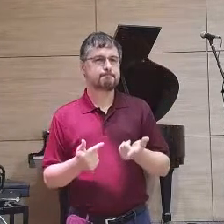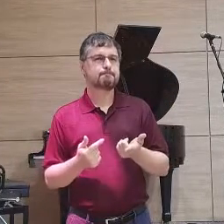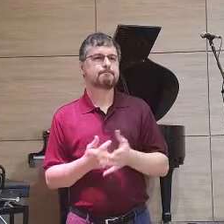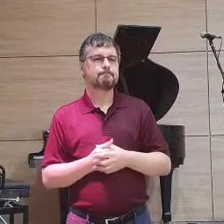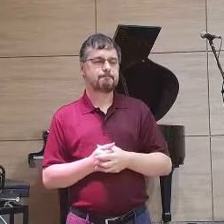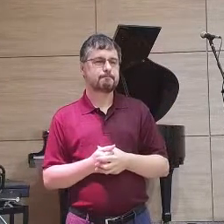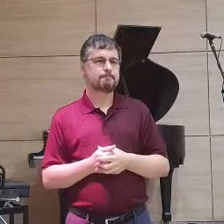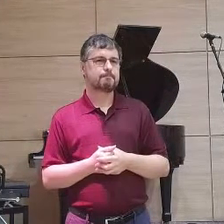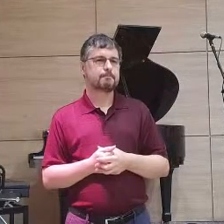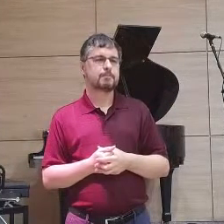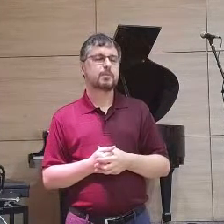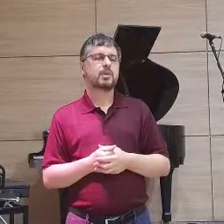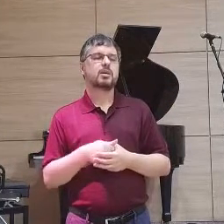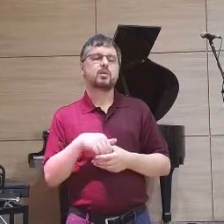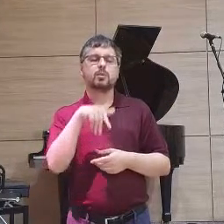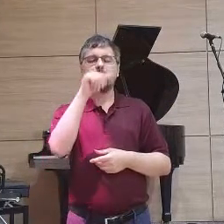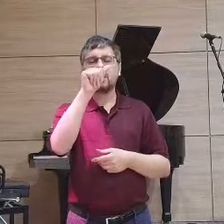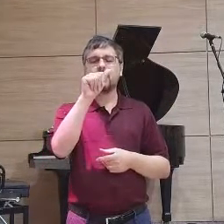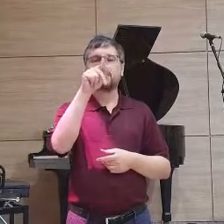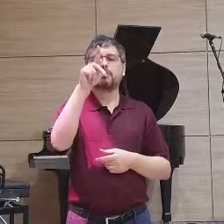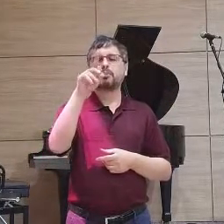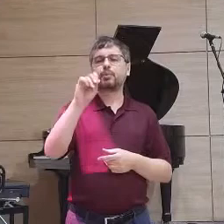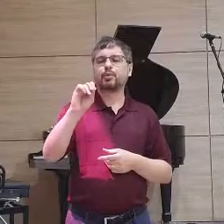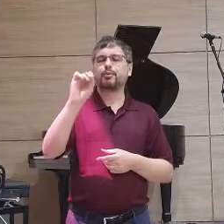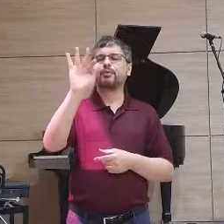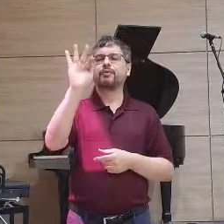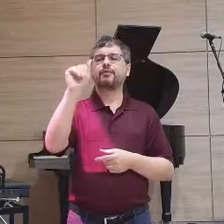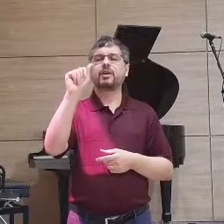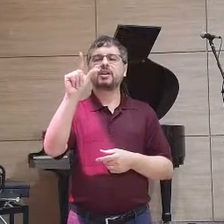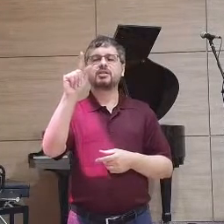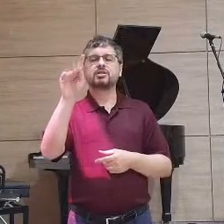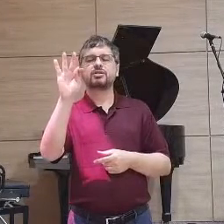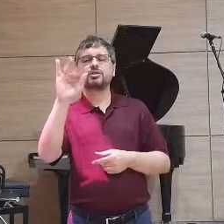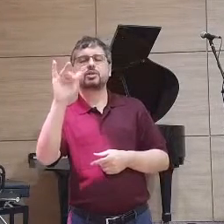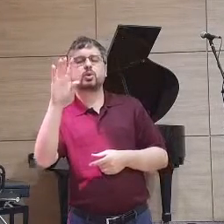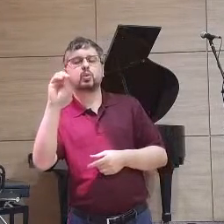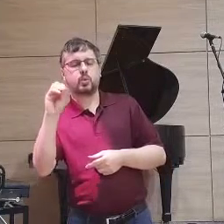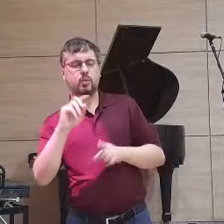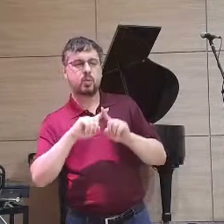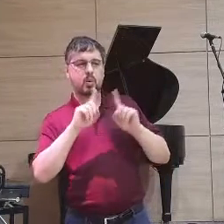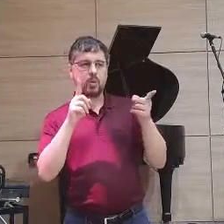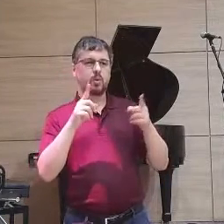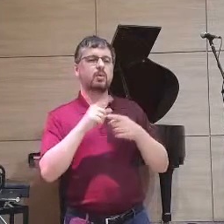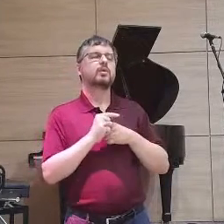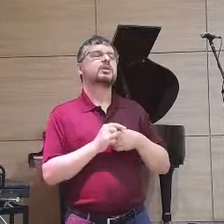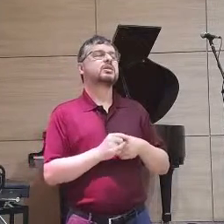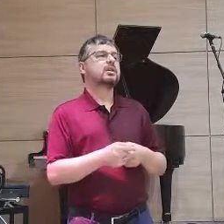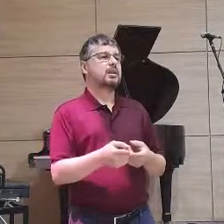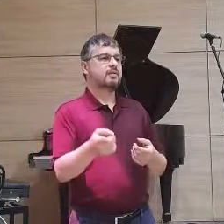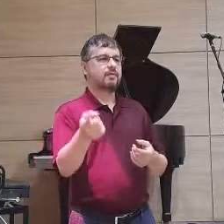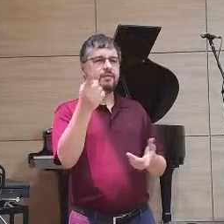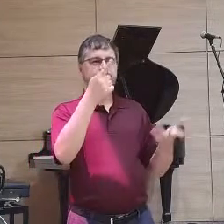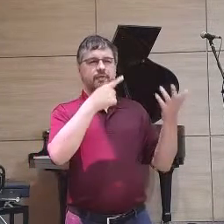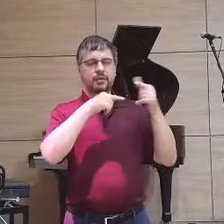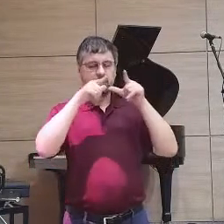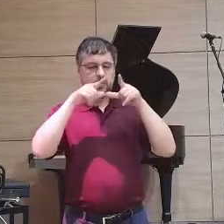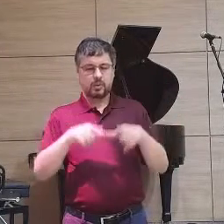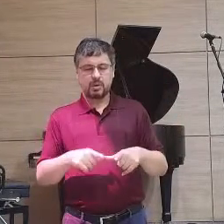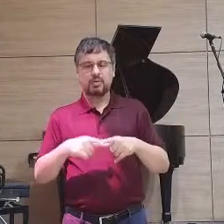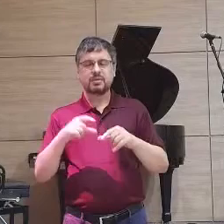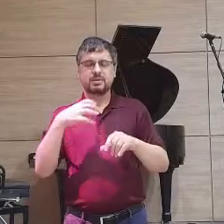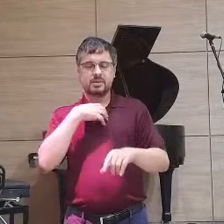vai e o apofático sabe o que que é o pátio é aquele desejo de chegar no ambiente que você se sente todo arrepiado